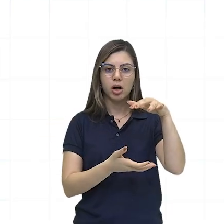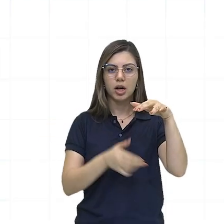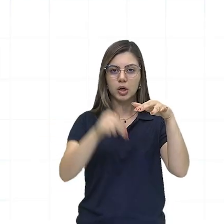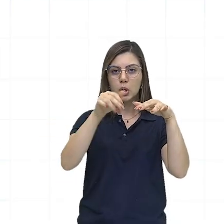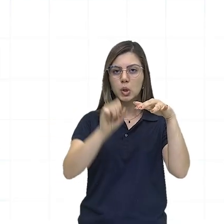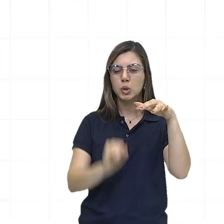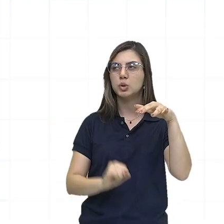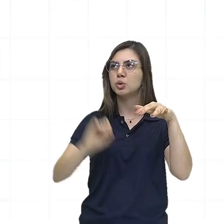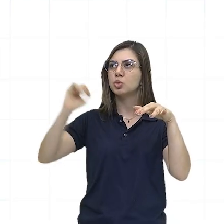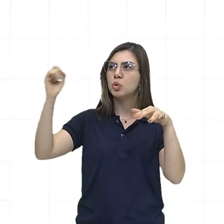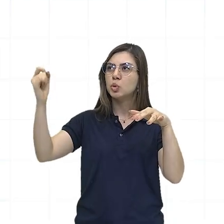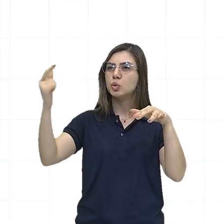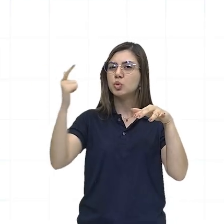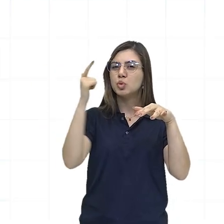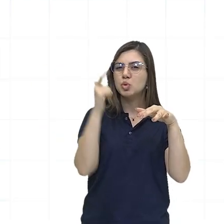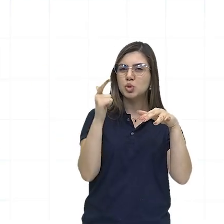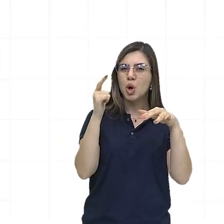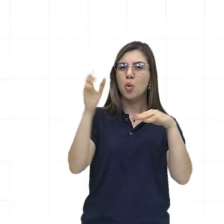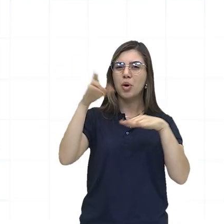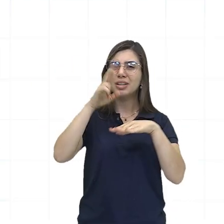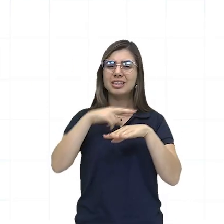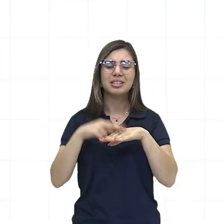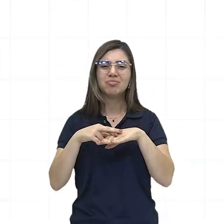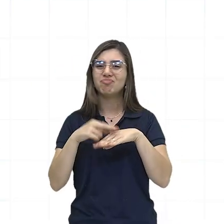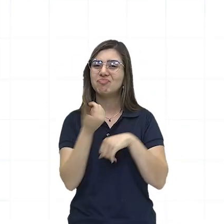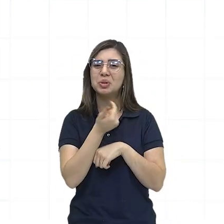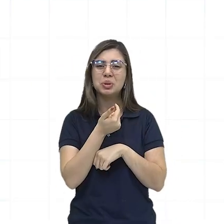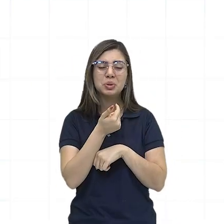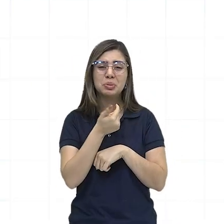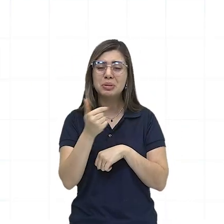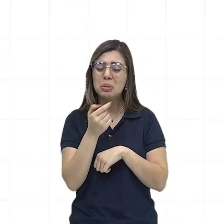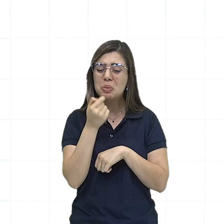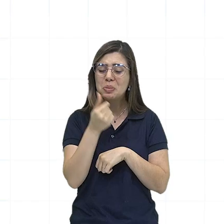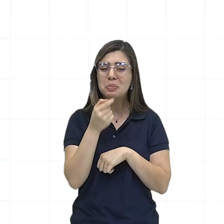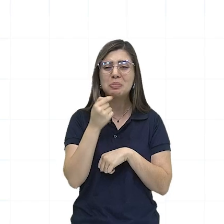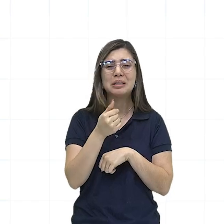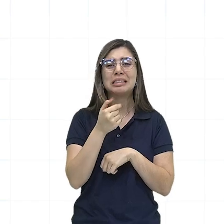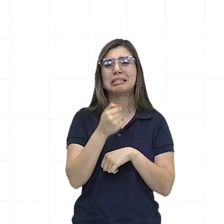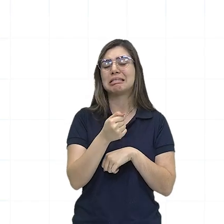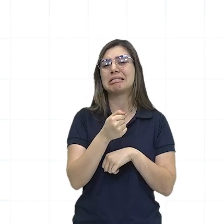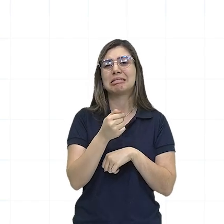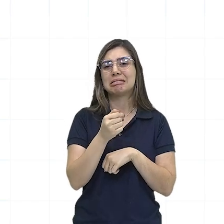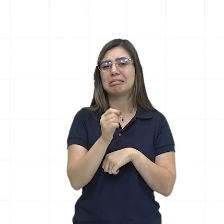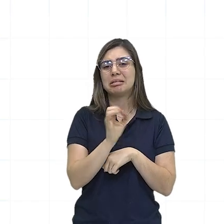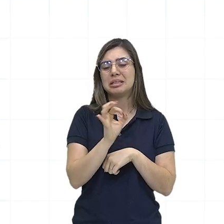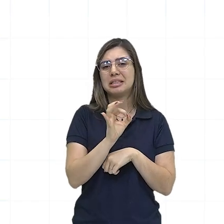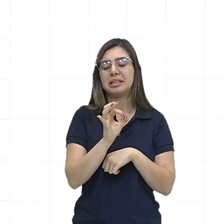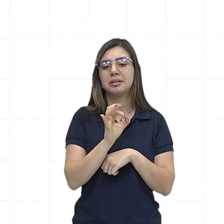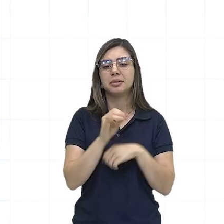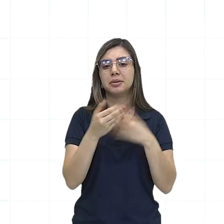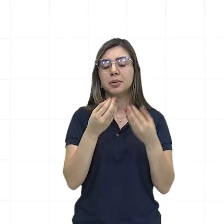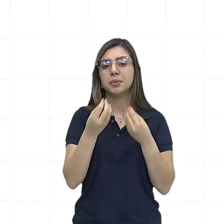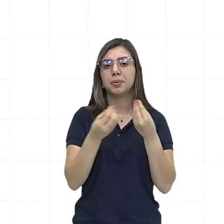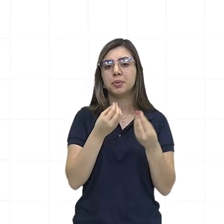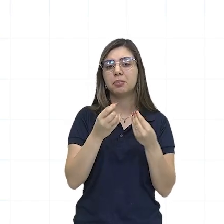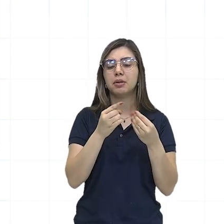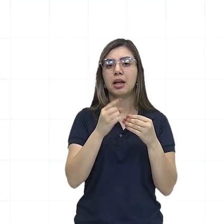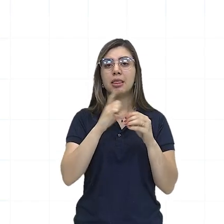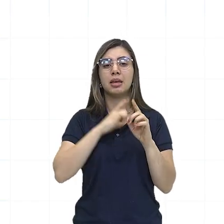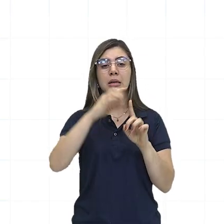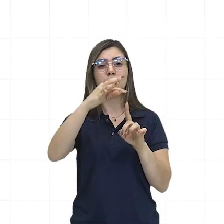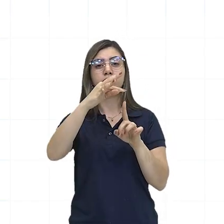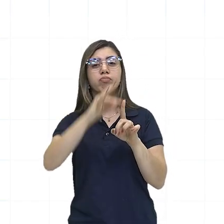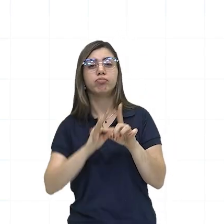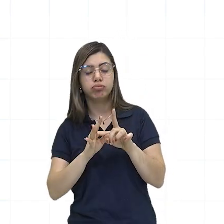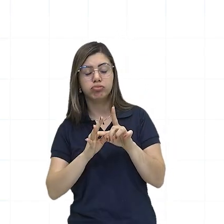solar, onde se registram as menores temperaturas do nosso planeta. Essa região, essa